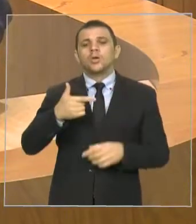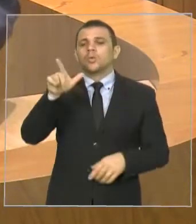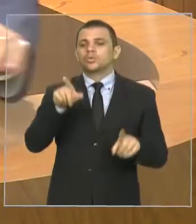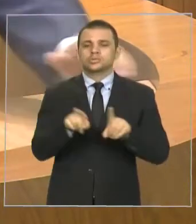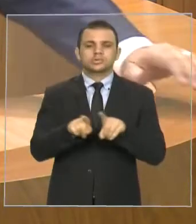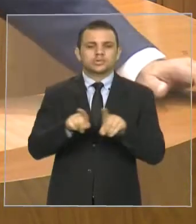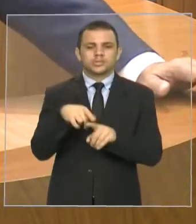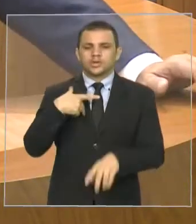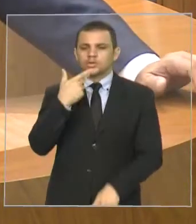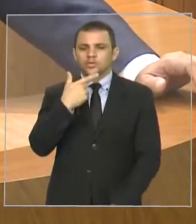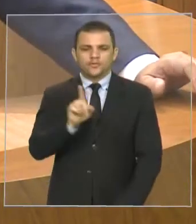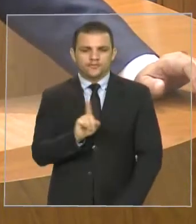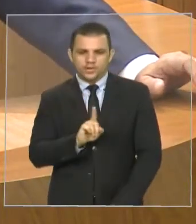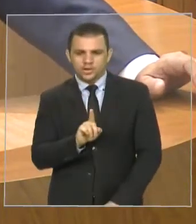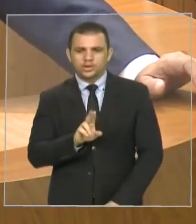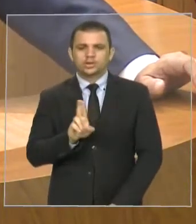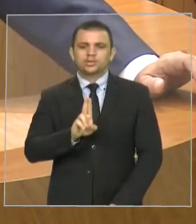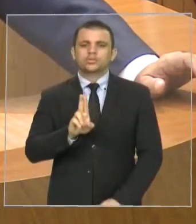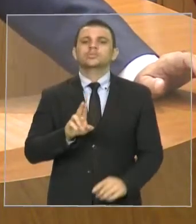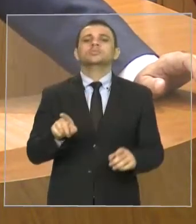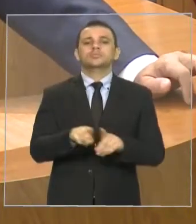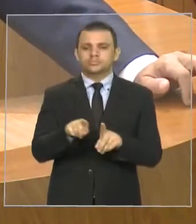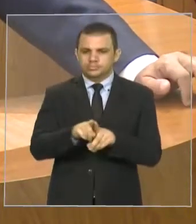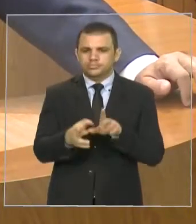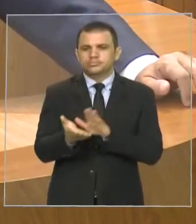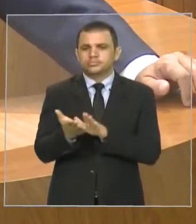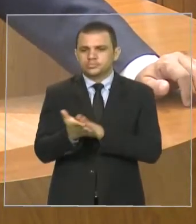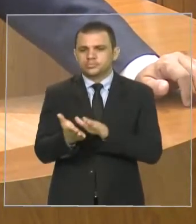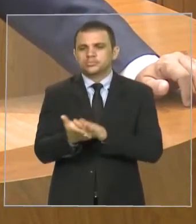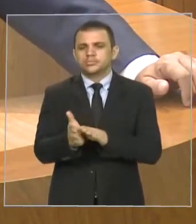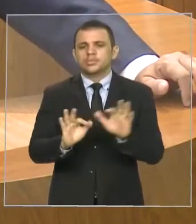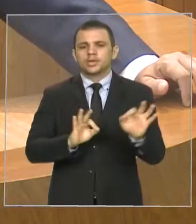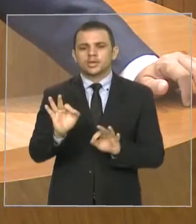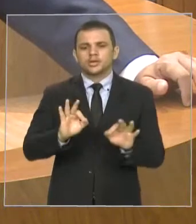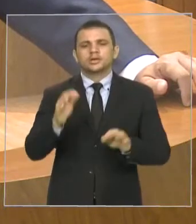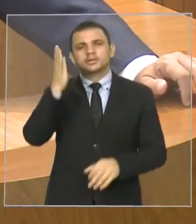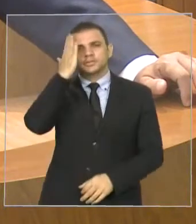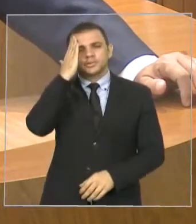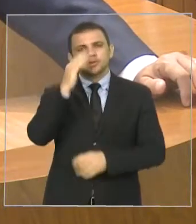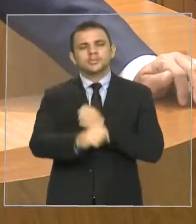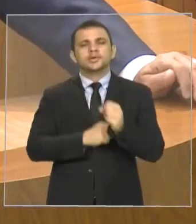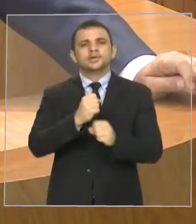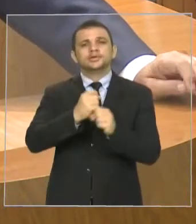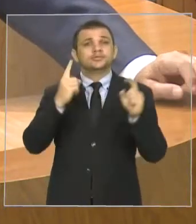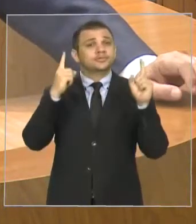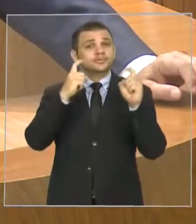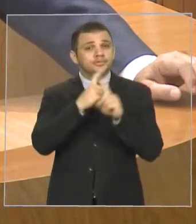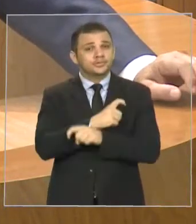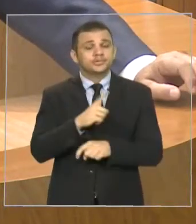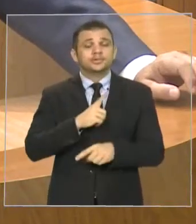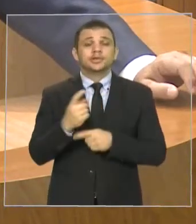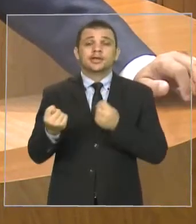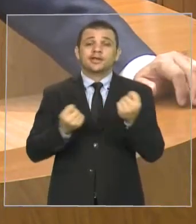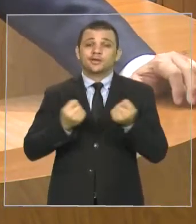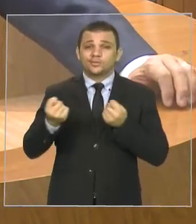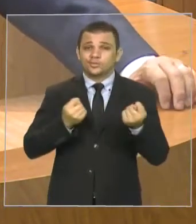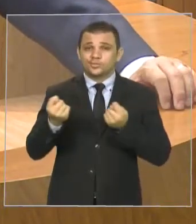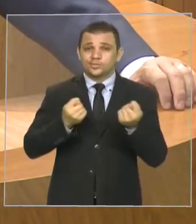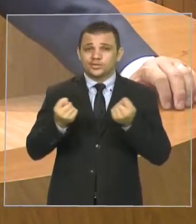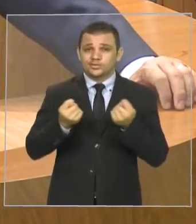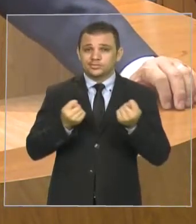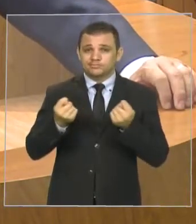deixar nos parabéns pela organização mesmo em anos difíceis anos em que a economia tem